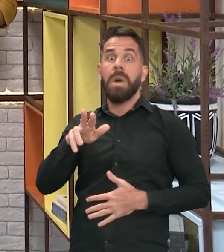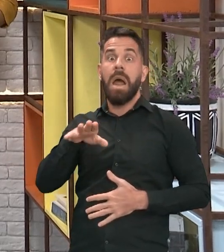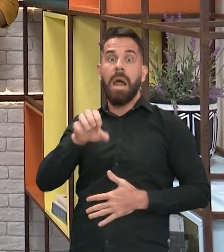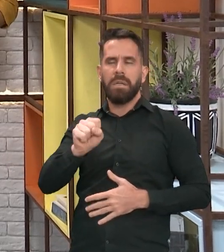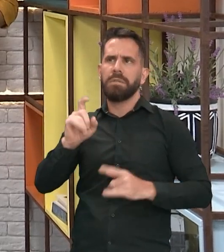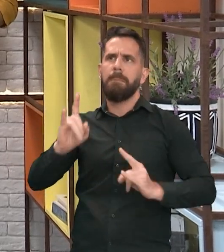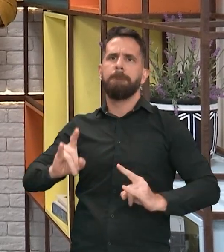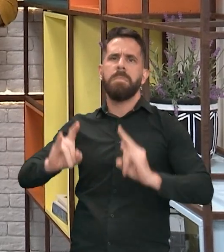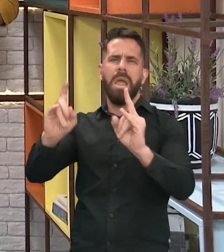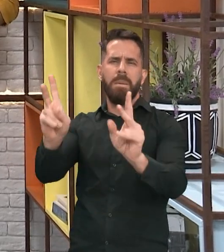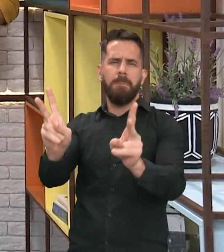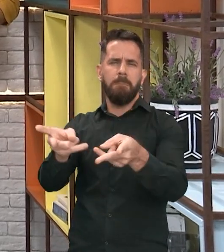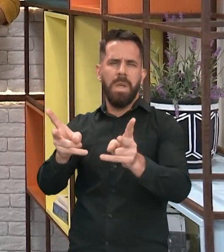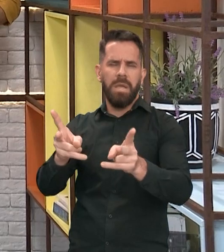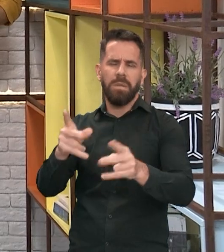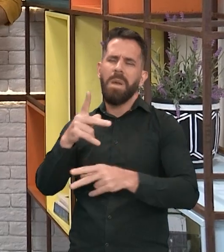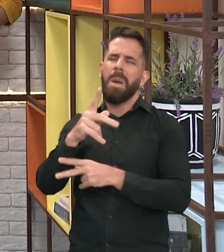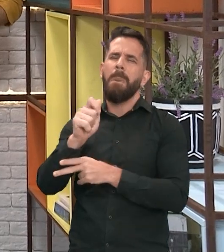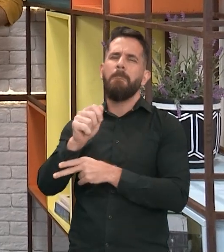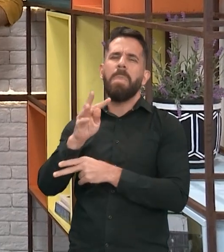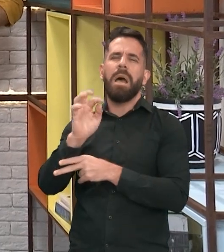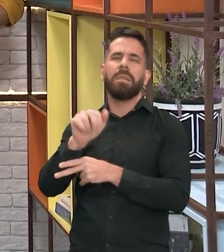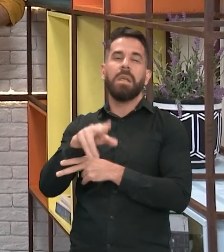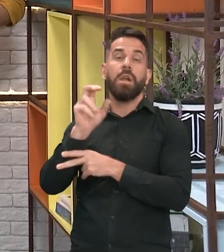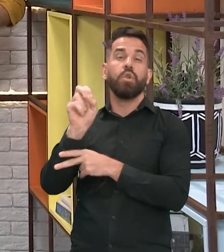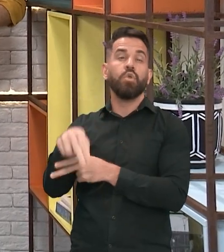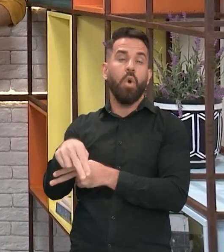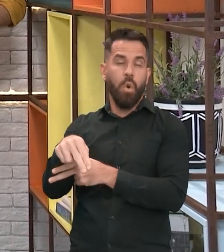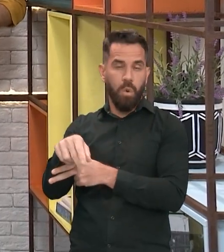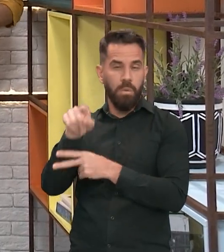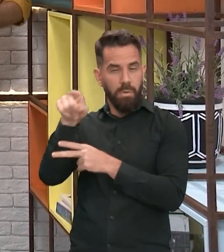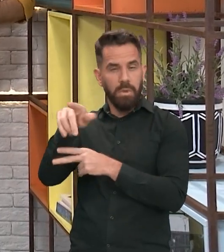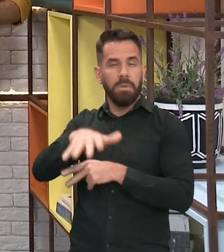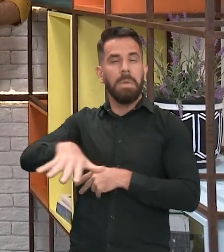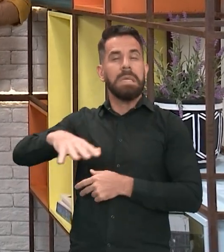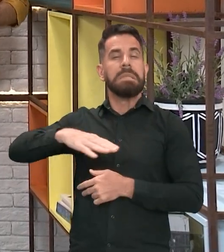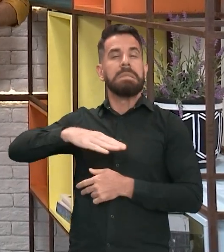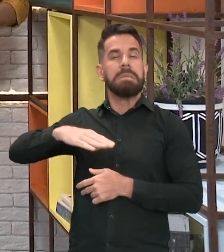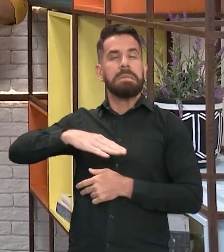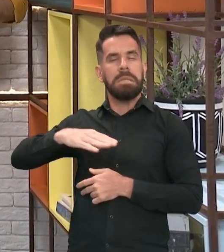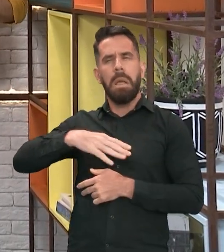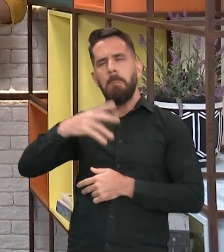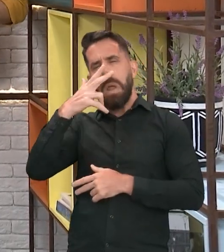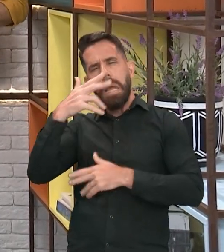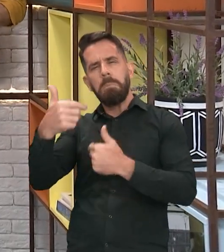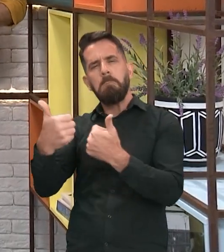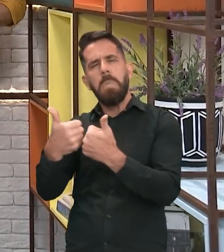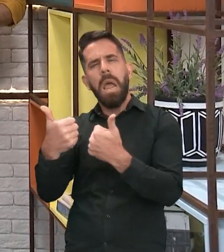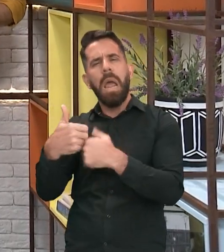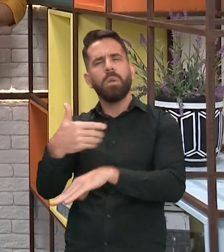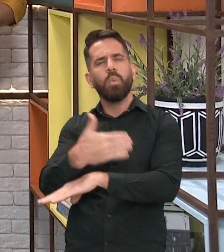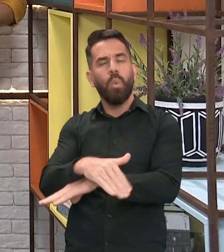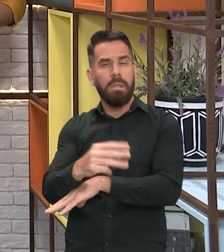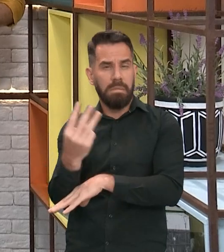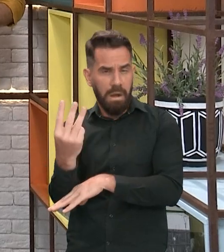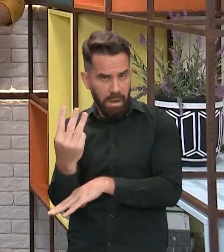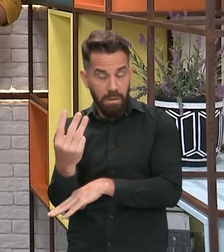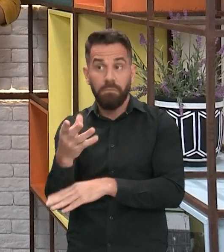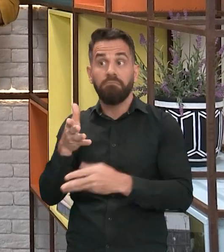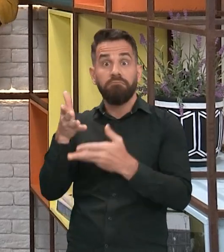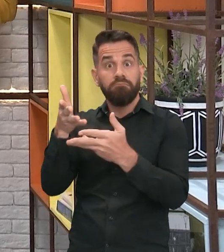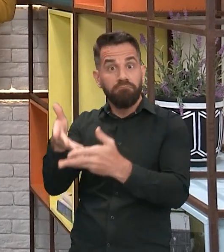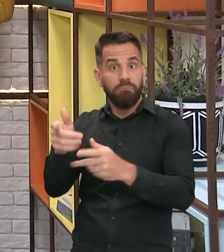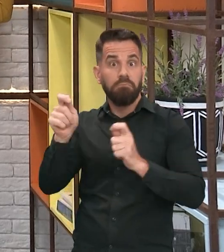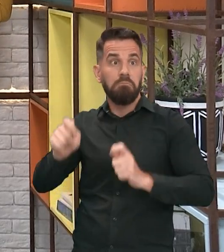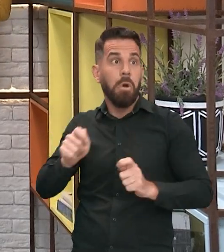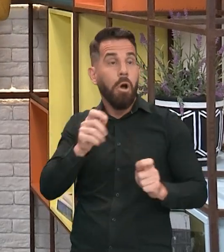Center. Muitas pessoas conhecem o prédio como Parthenon Center, fica ali no centro, na paralela à Rua 3. Então, se você for lá, vocês podem conferir,